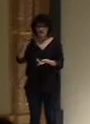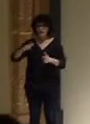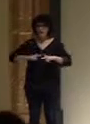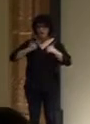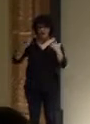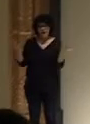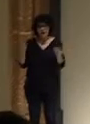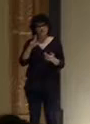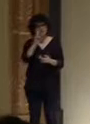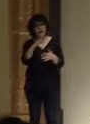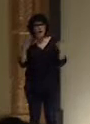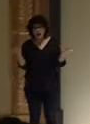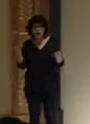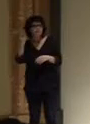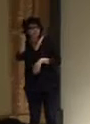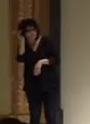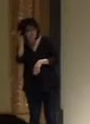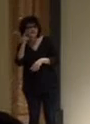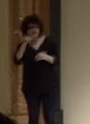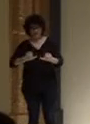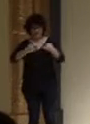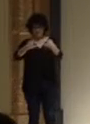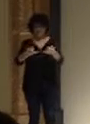you soon and enjoy these days in Porto. Thank you.